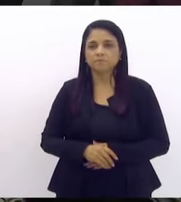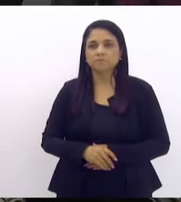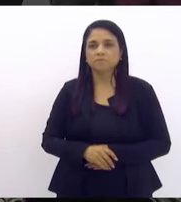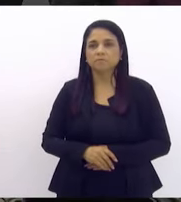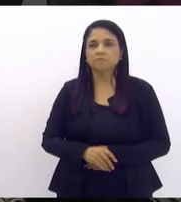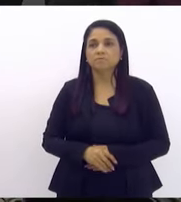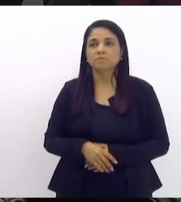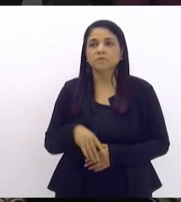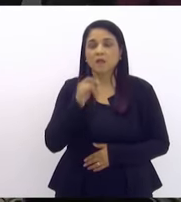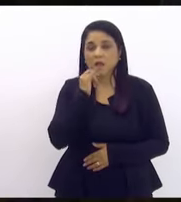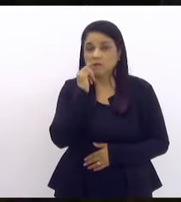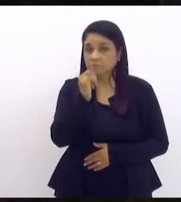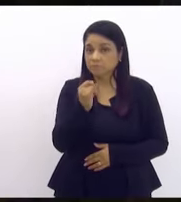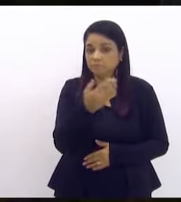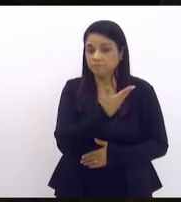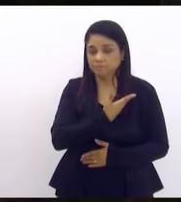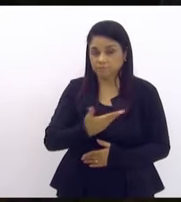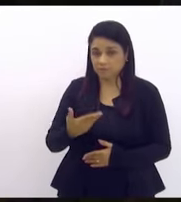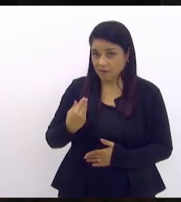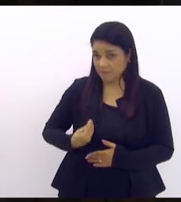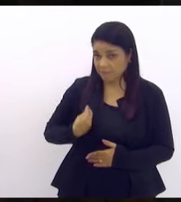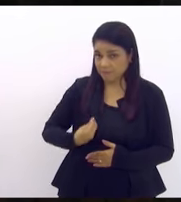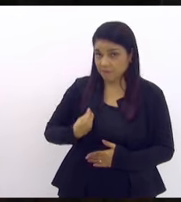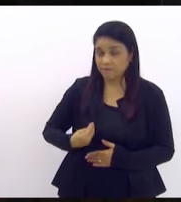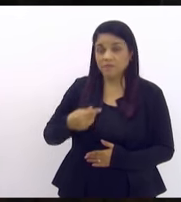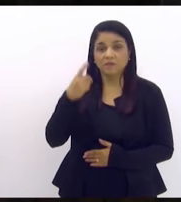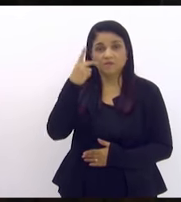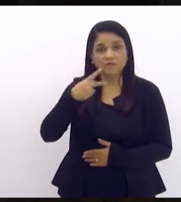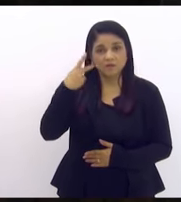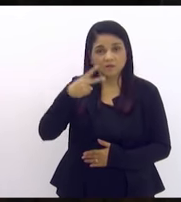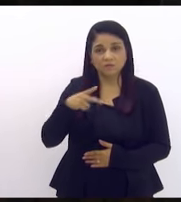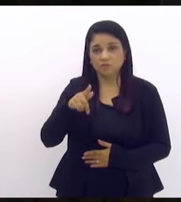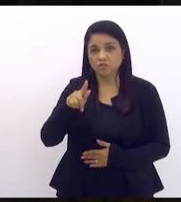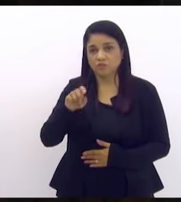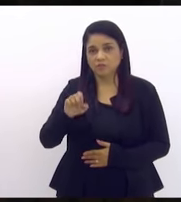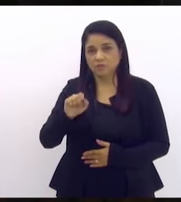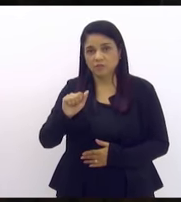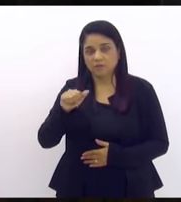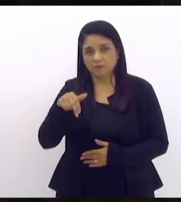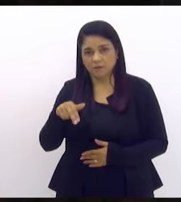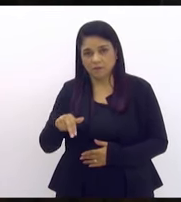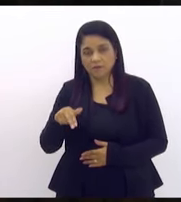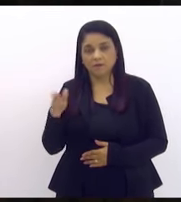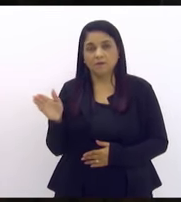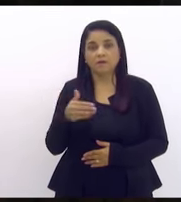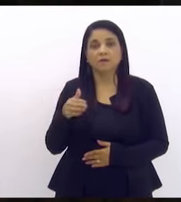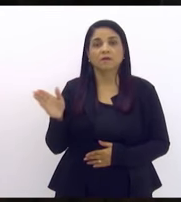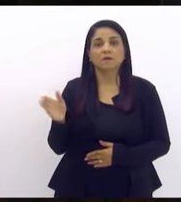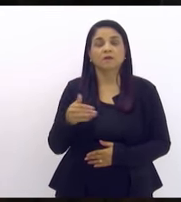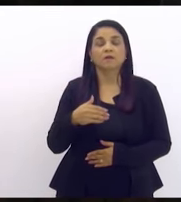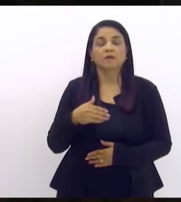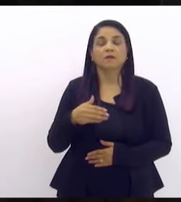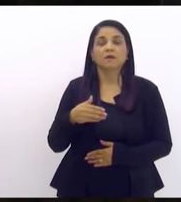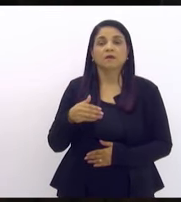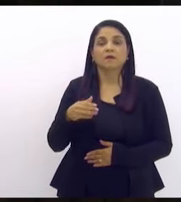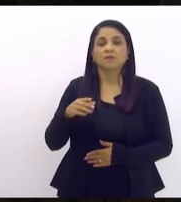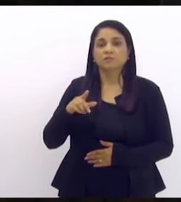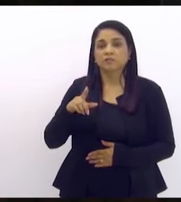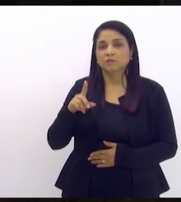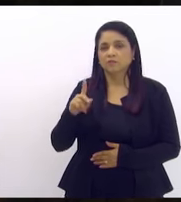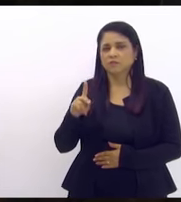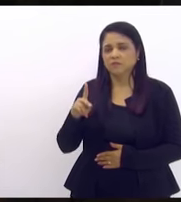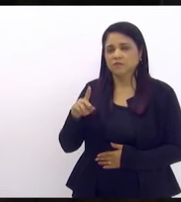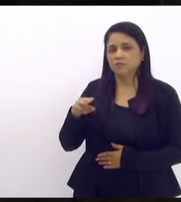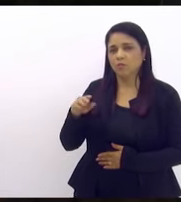Gostaria de anunciar a presença dos vereadores Jean Cardoso, de Guapimirim, e Diogo Latim, de